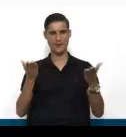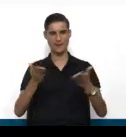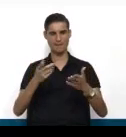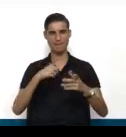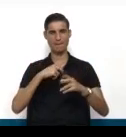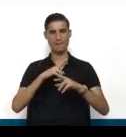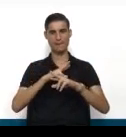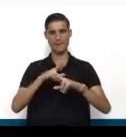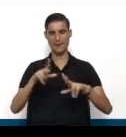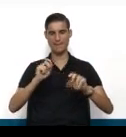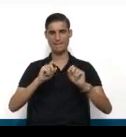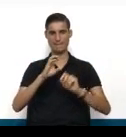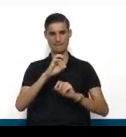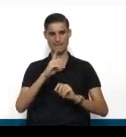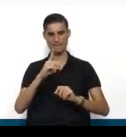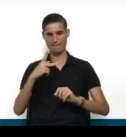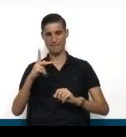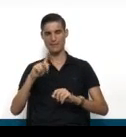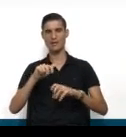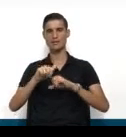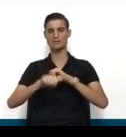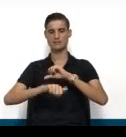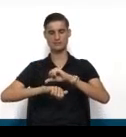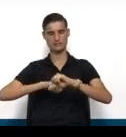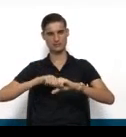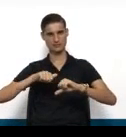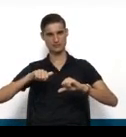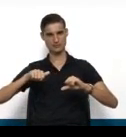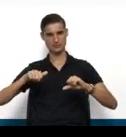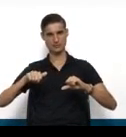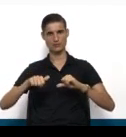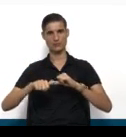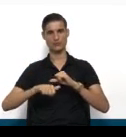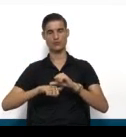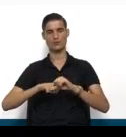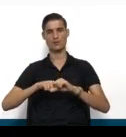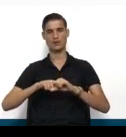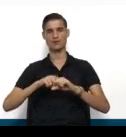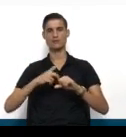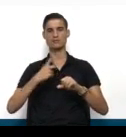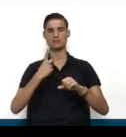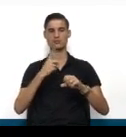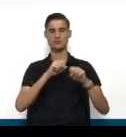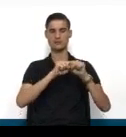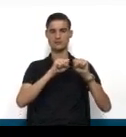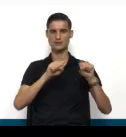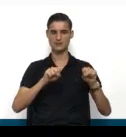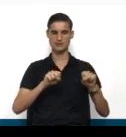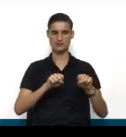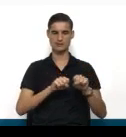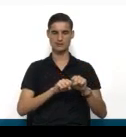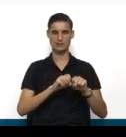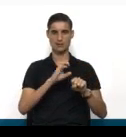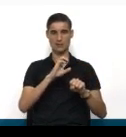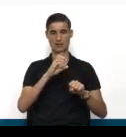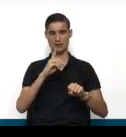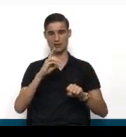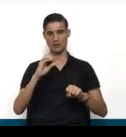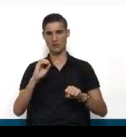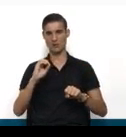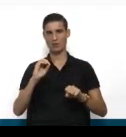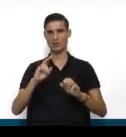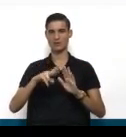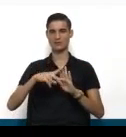Agora, a diferença é que EDP será transformada, já que a gente vai resolver, num sistema de EDOs de